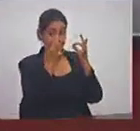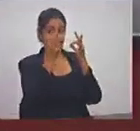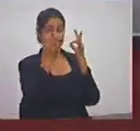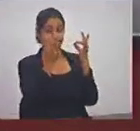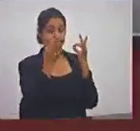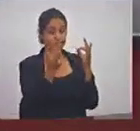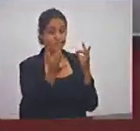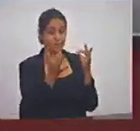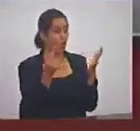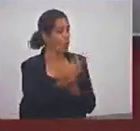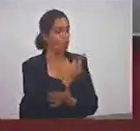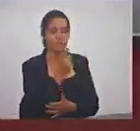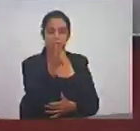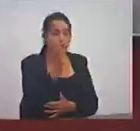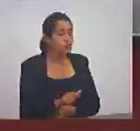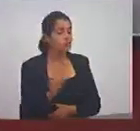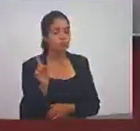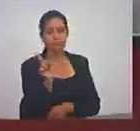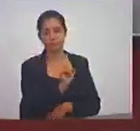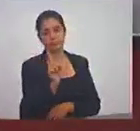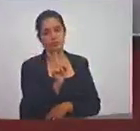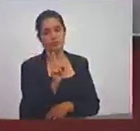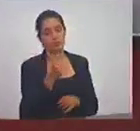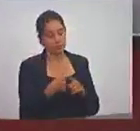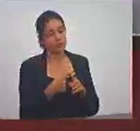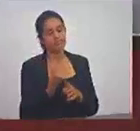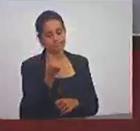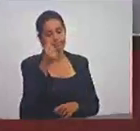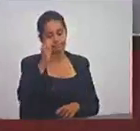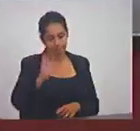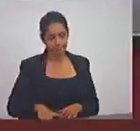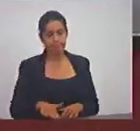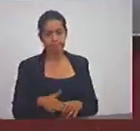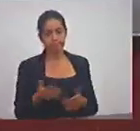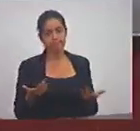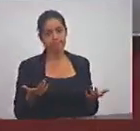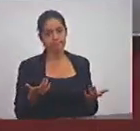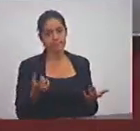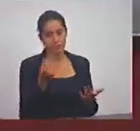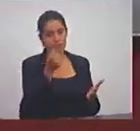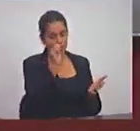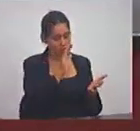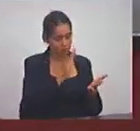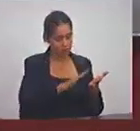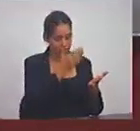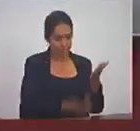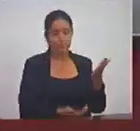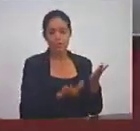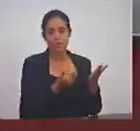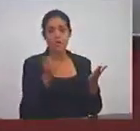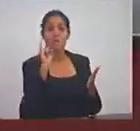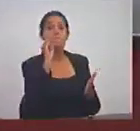deixe isso mais acontecer, porque senão é dinheiro jogado fora. Dinheiro jogado fora é de todos nós. Nós que pagamos os